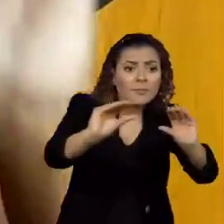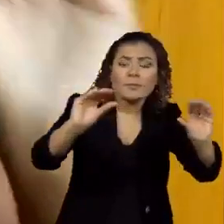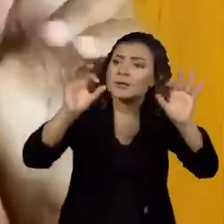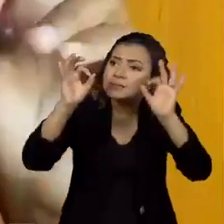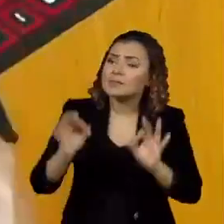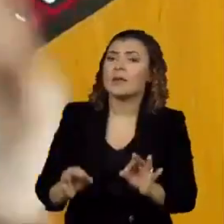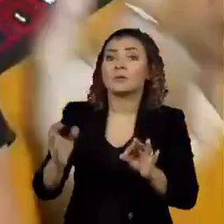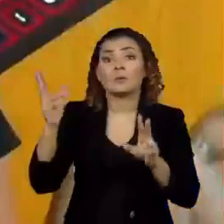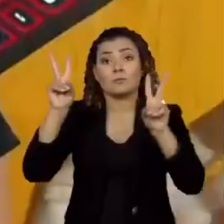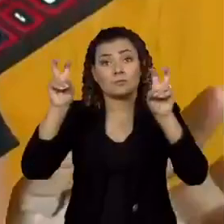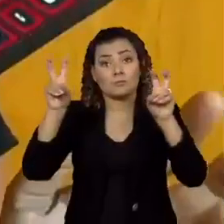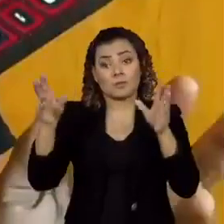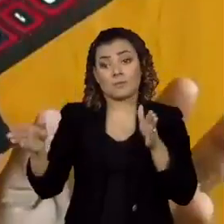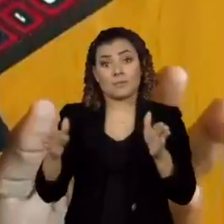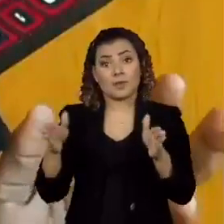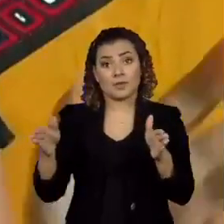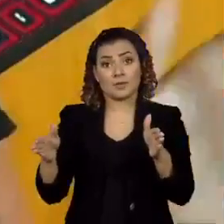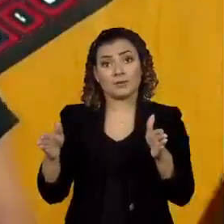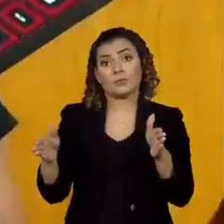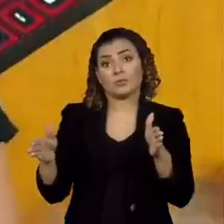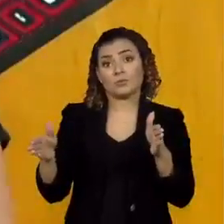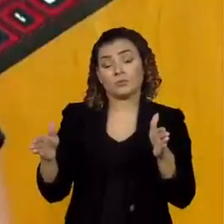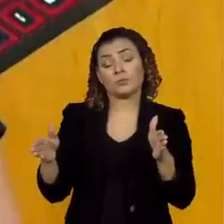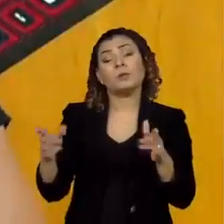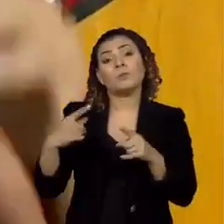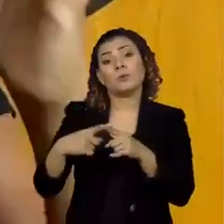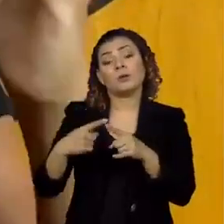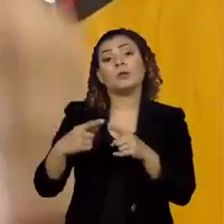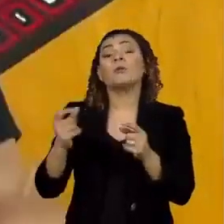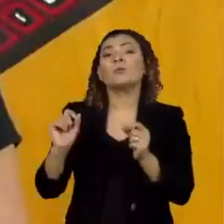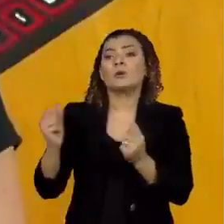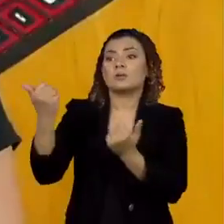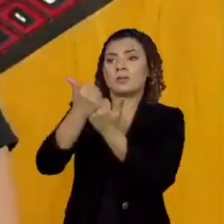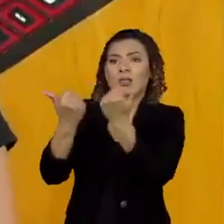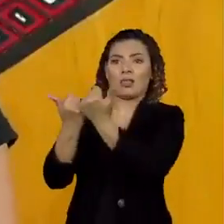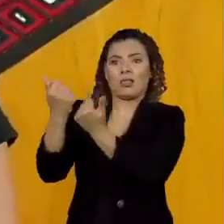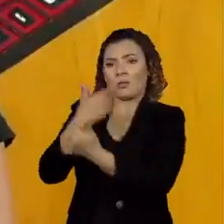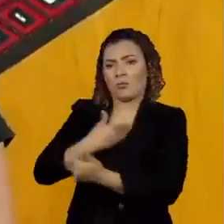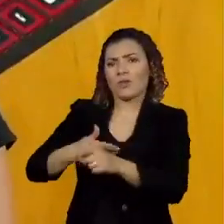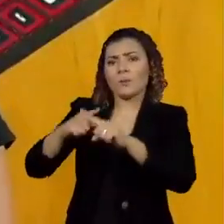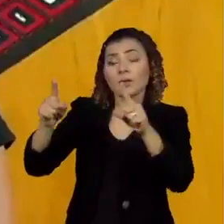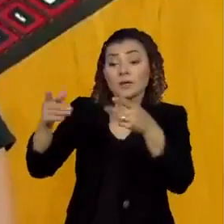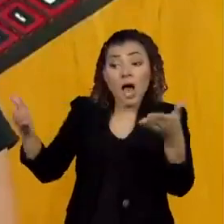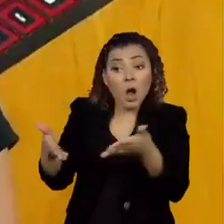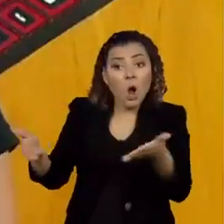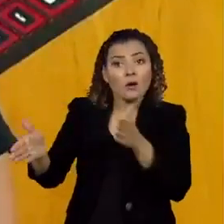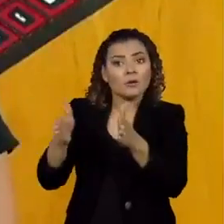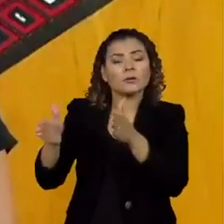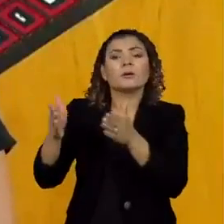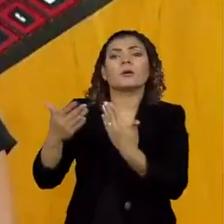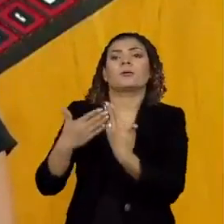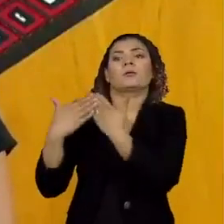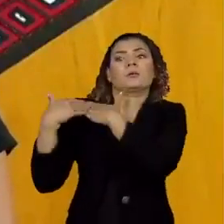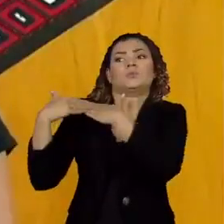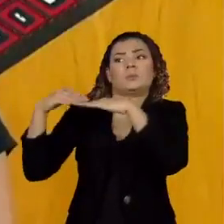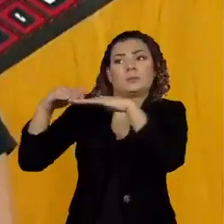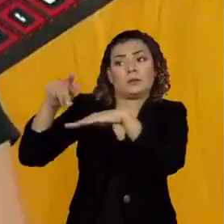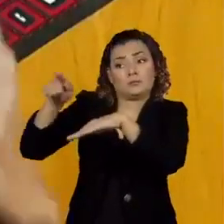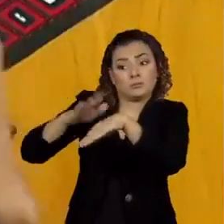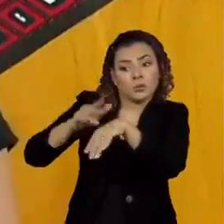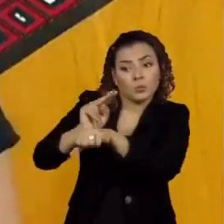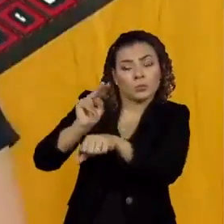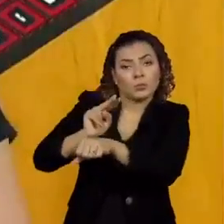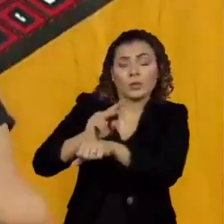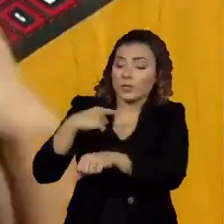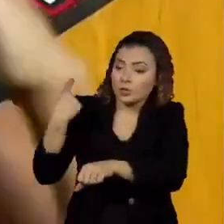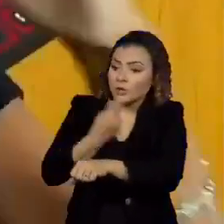deixou temporariamente, porque são autoridades eleitas, né? Eles vêm e eles vão, aquilo que a gente deixou temporariamente sob a administração dessas pessoas,